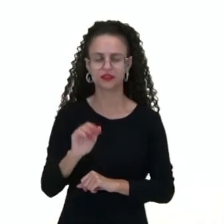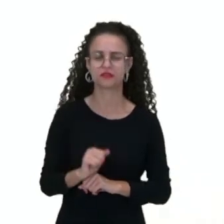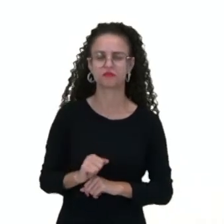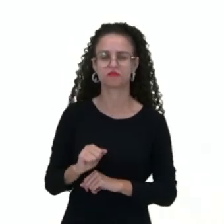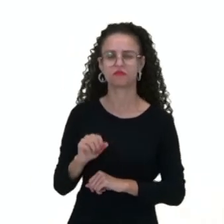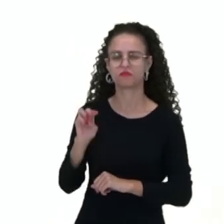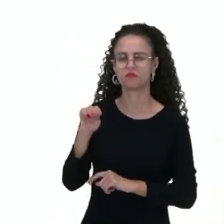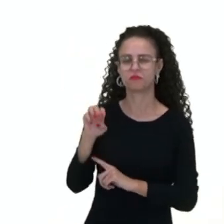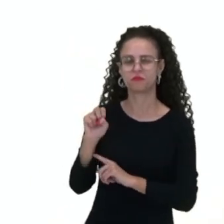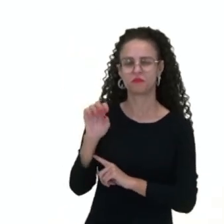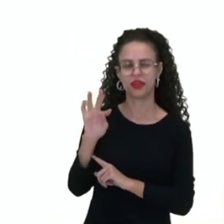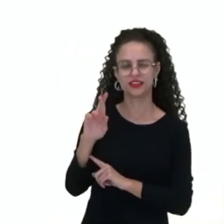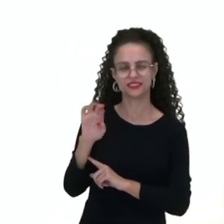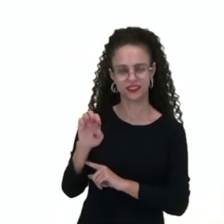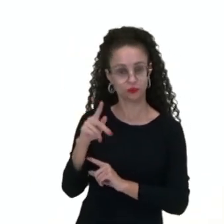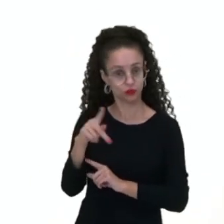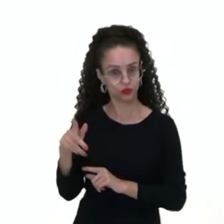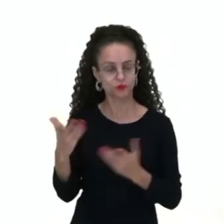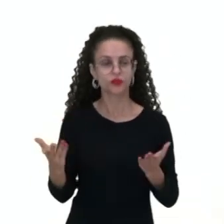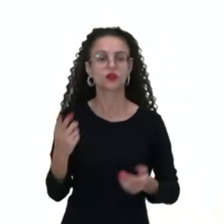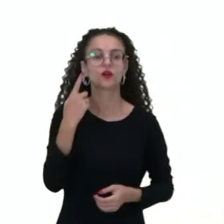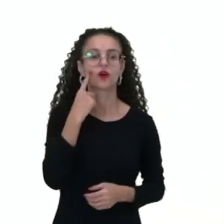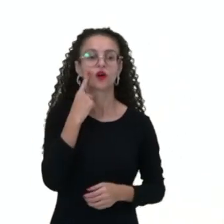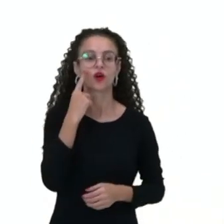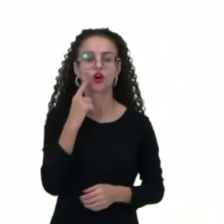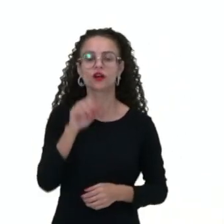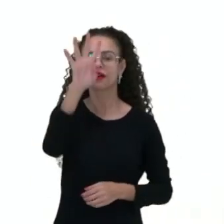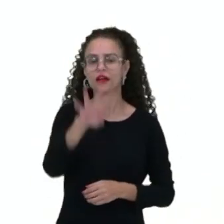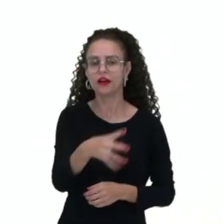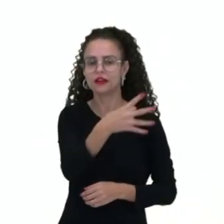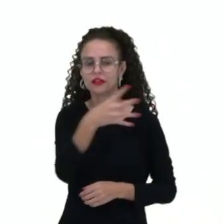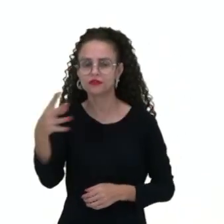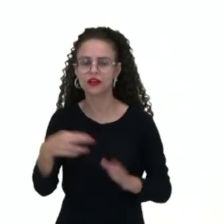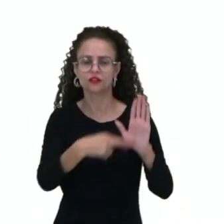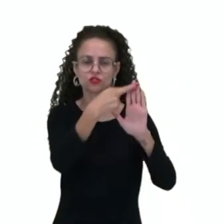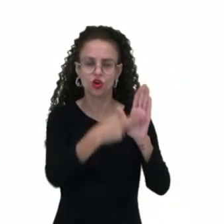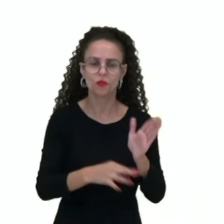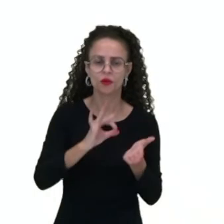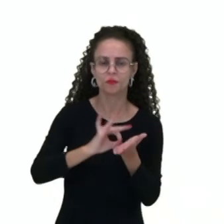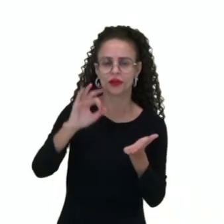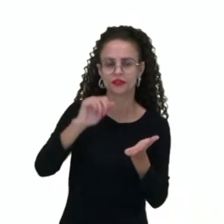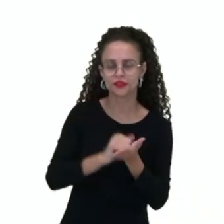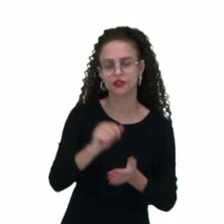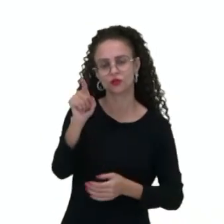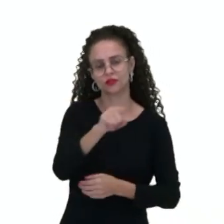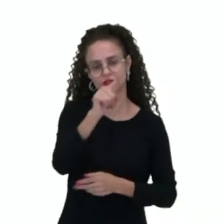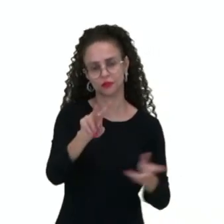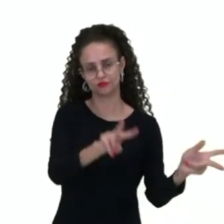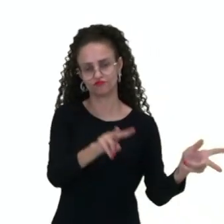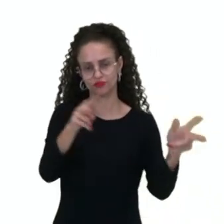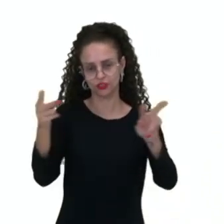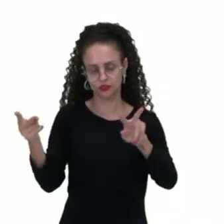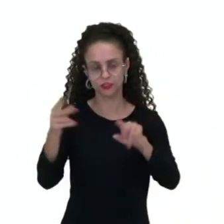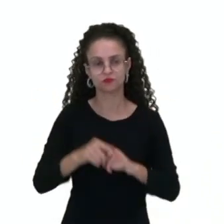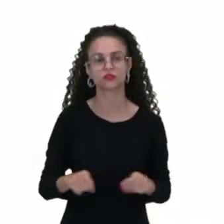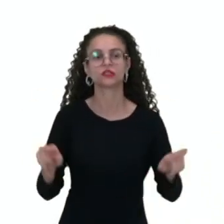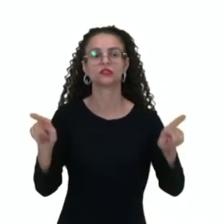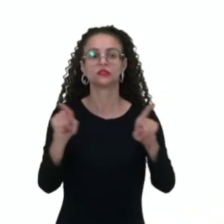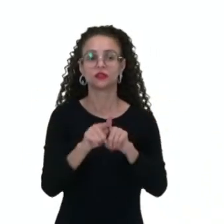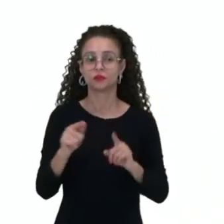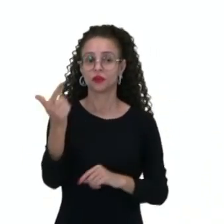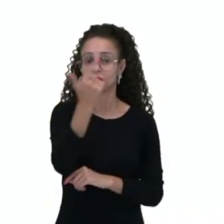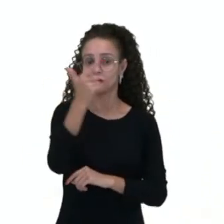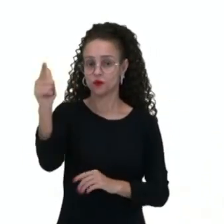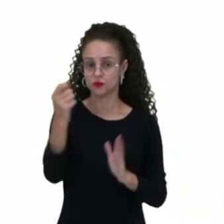Mestres! Que legal! Calendário, as normas para matrícula, cancelamento e transferência. E tem também um